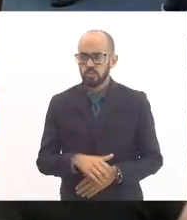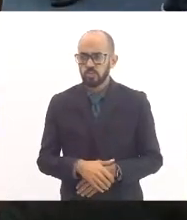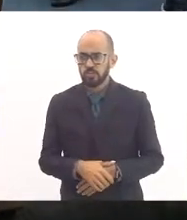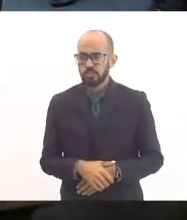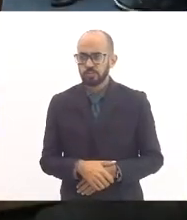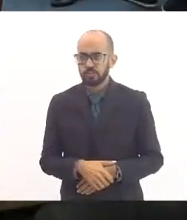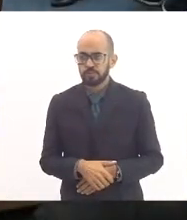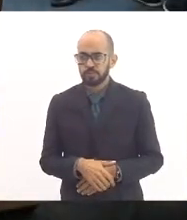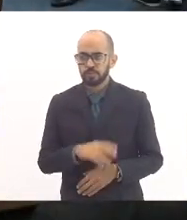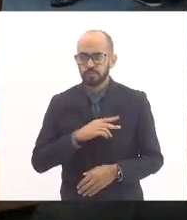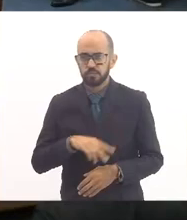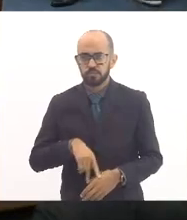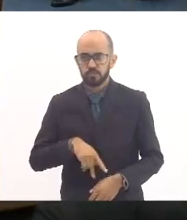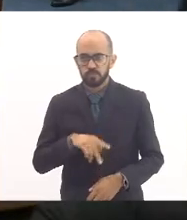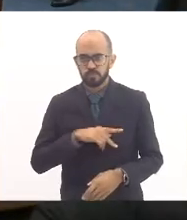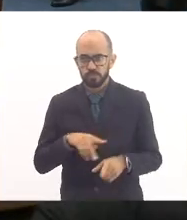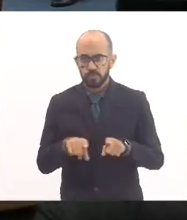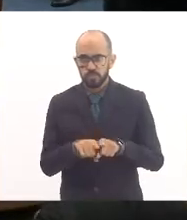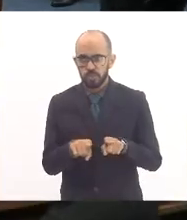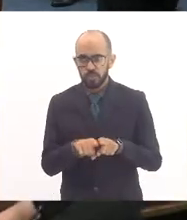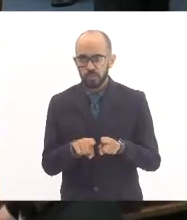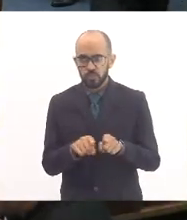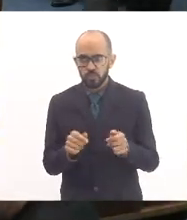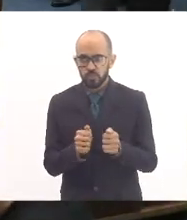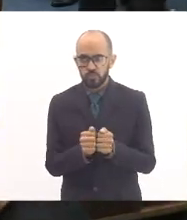o presidência aqui